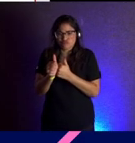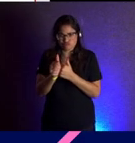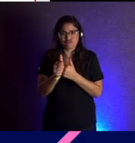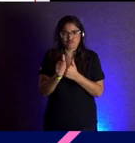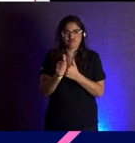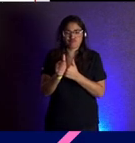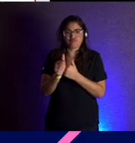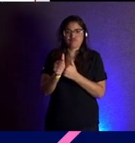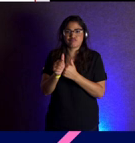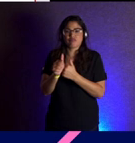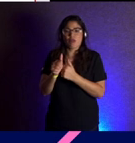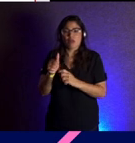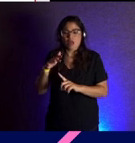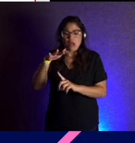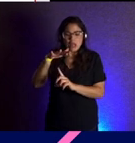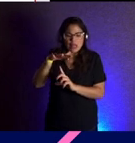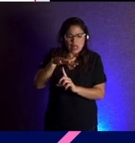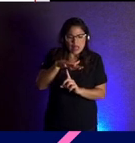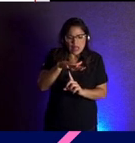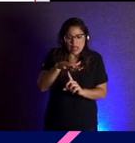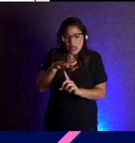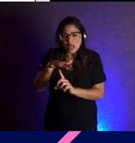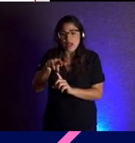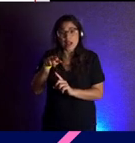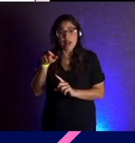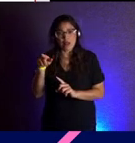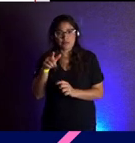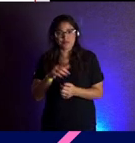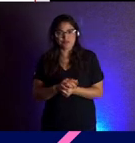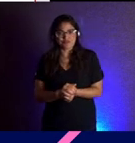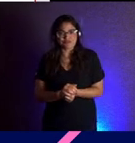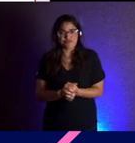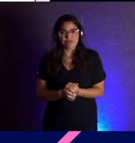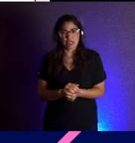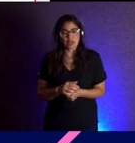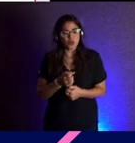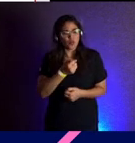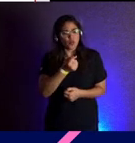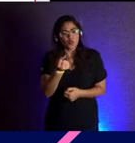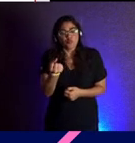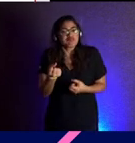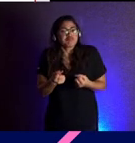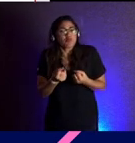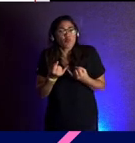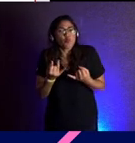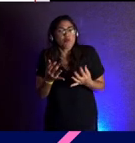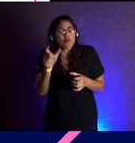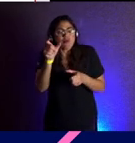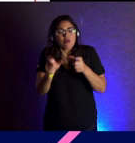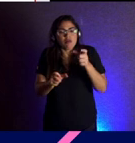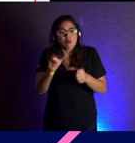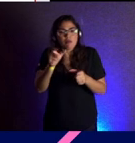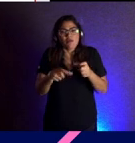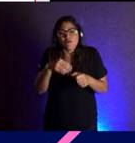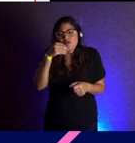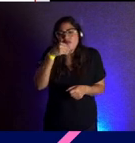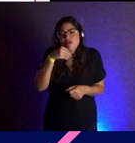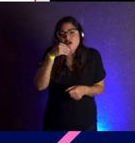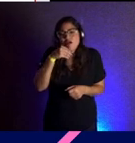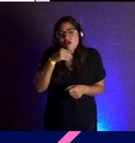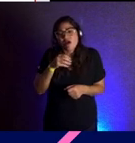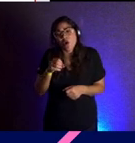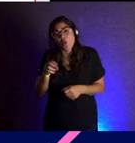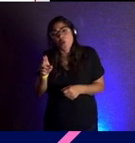números enormes da quantidade de pessoas que já são vulneráveis ou estão em situações